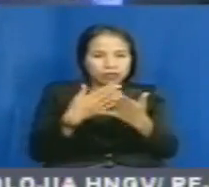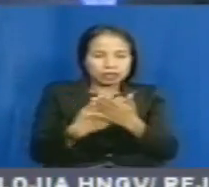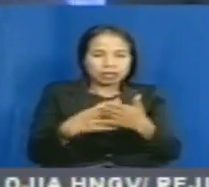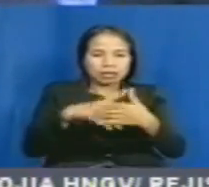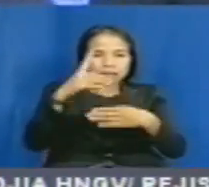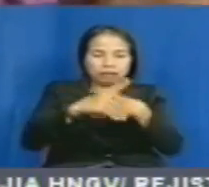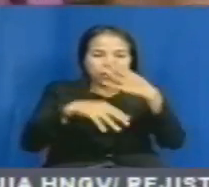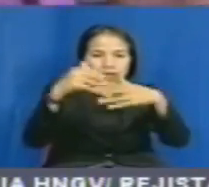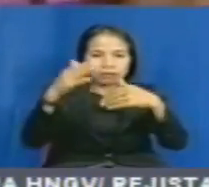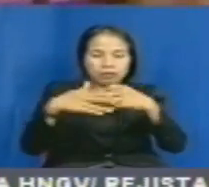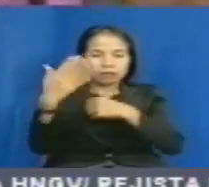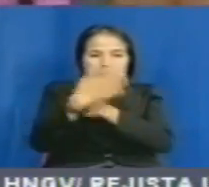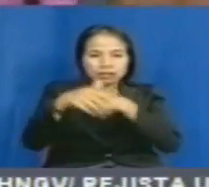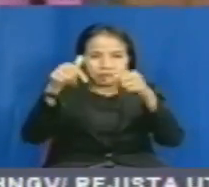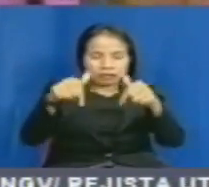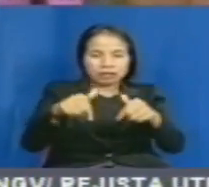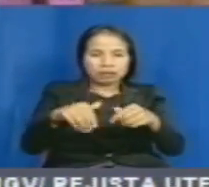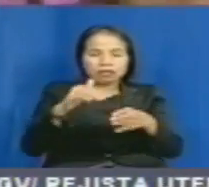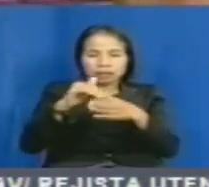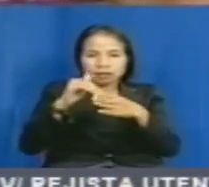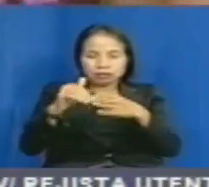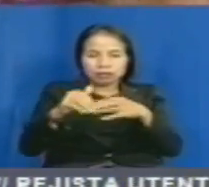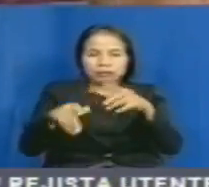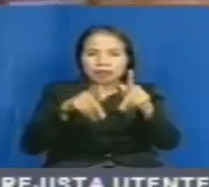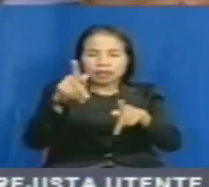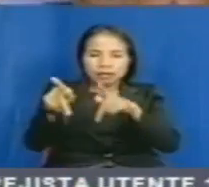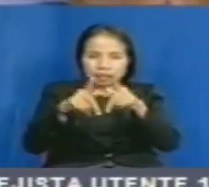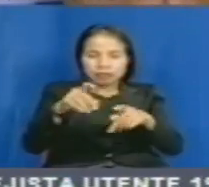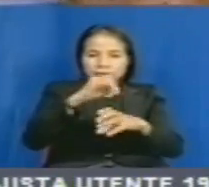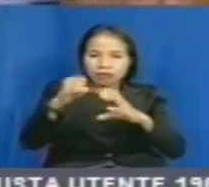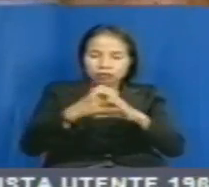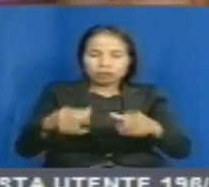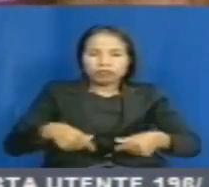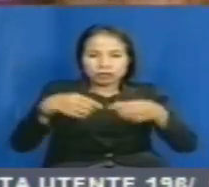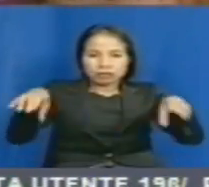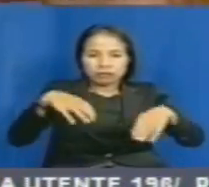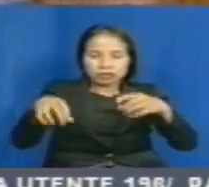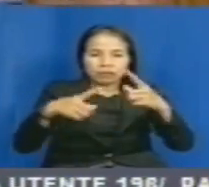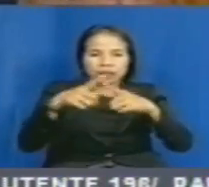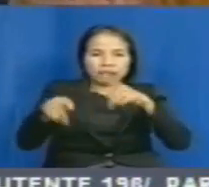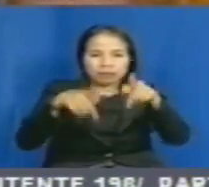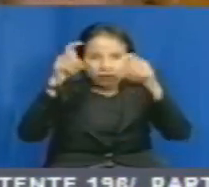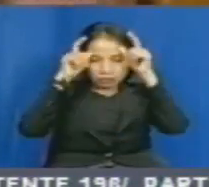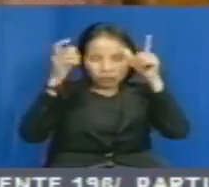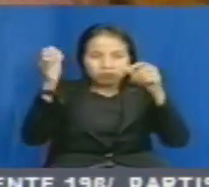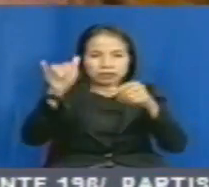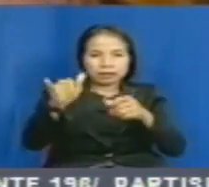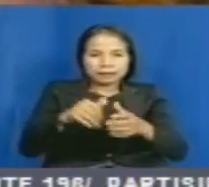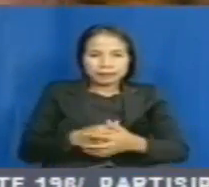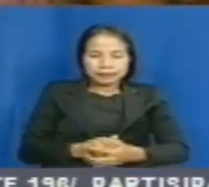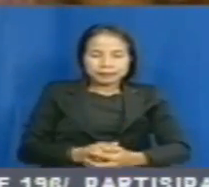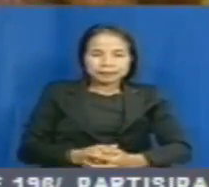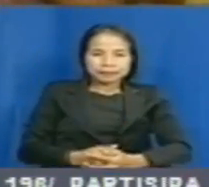desenvolvimento infraestrutura railaran, capacitação recursos humanos, inclui fo serviço ba Timor Oansira. Almeiro